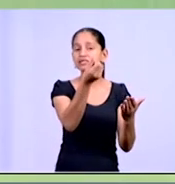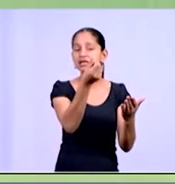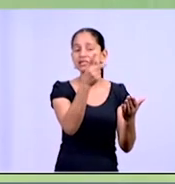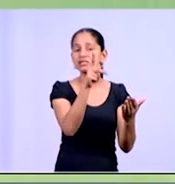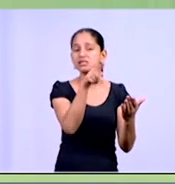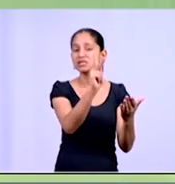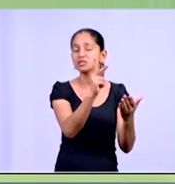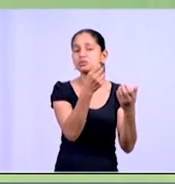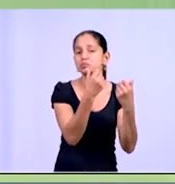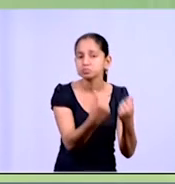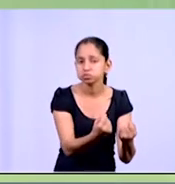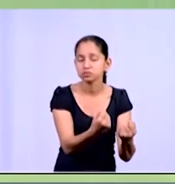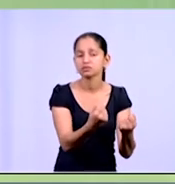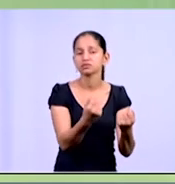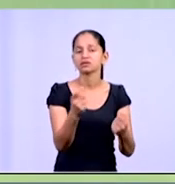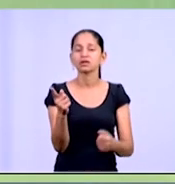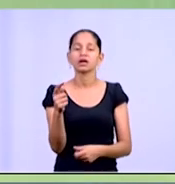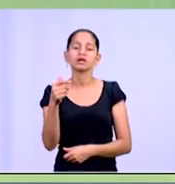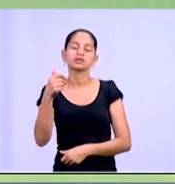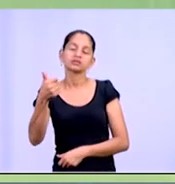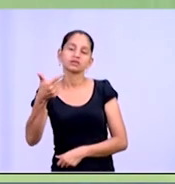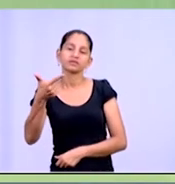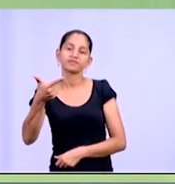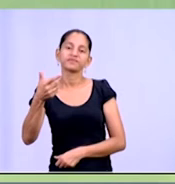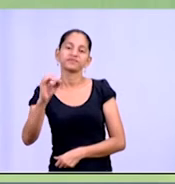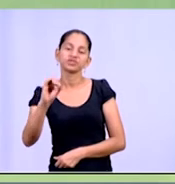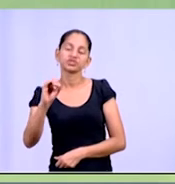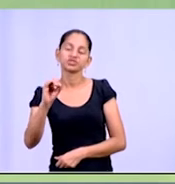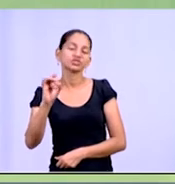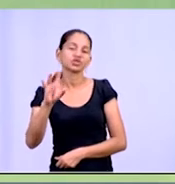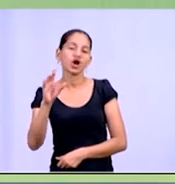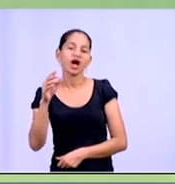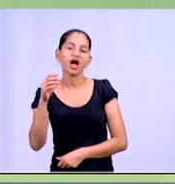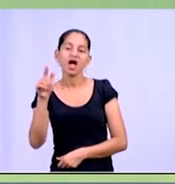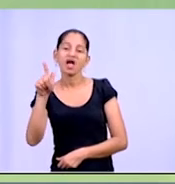computador de hoje tem 120 gramas. Nosso Altair 8800 de